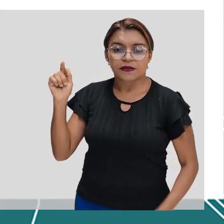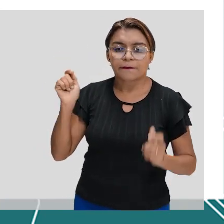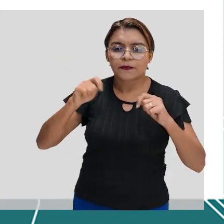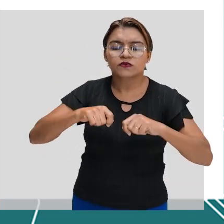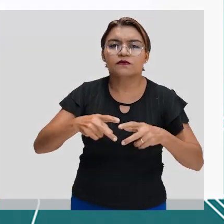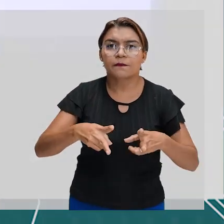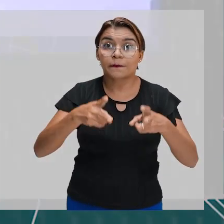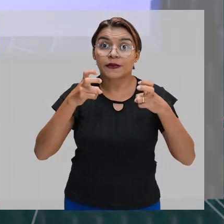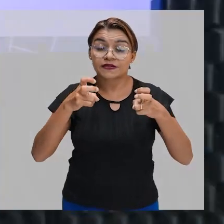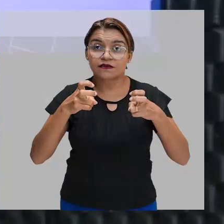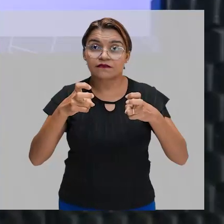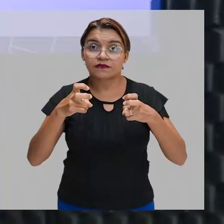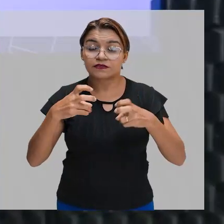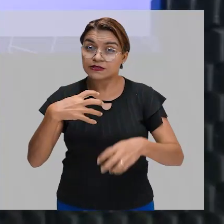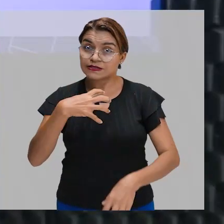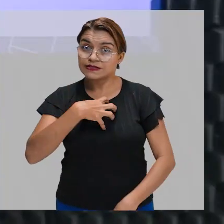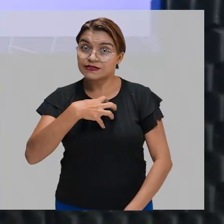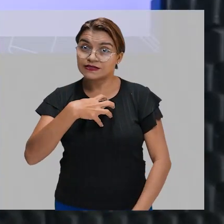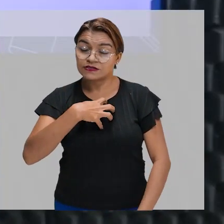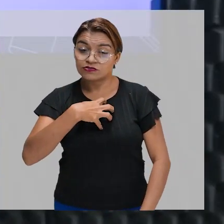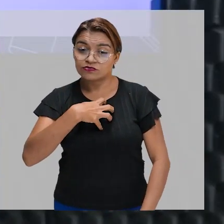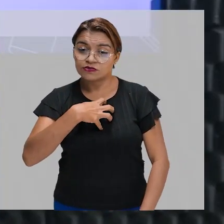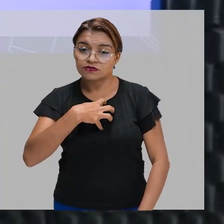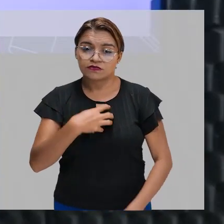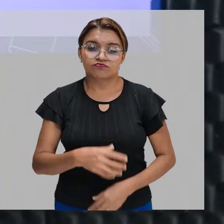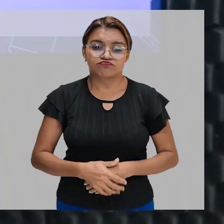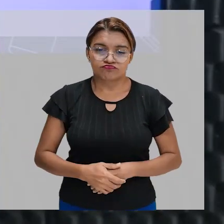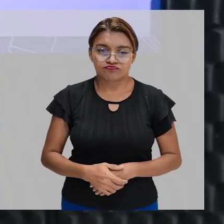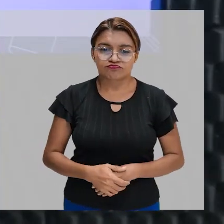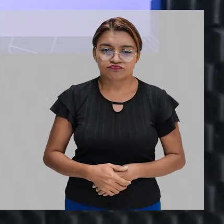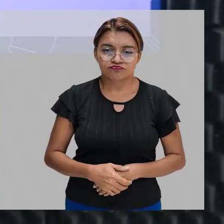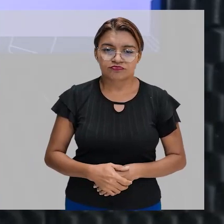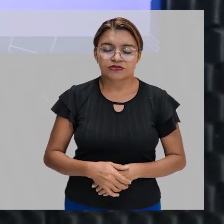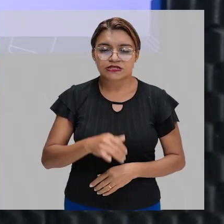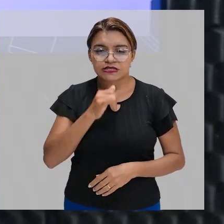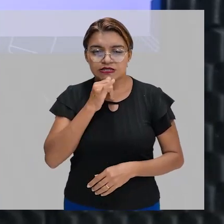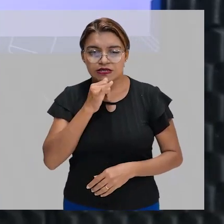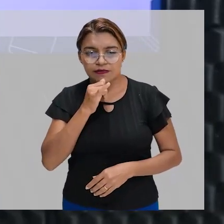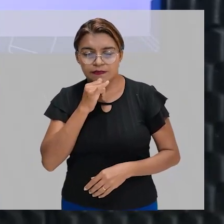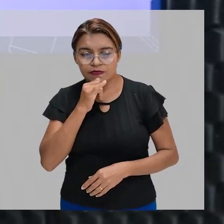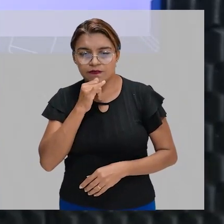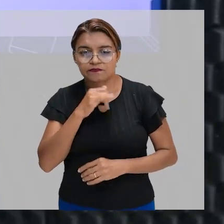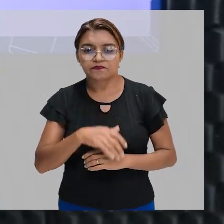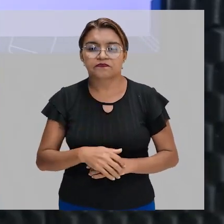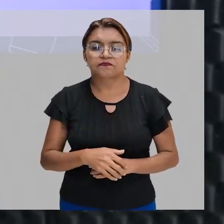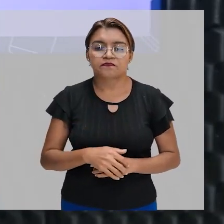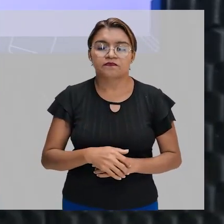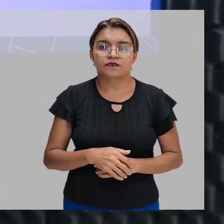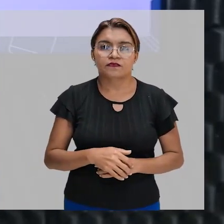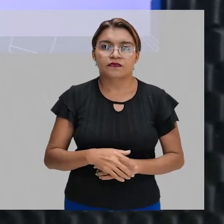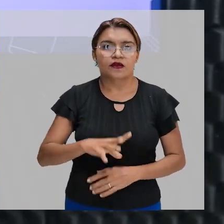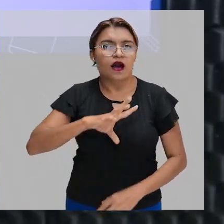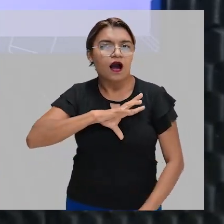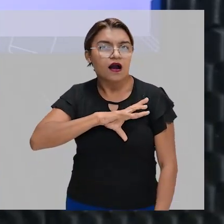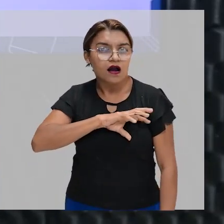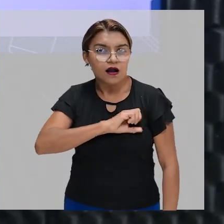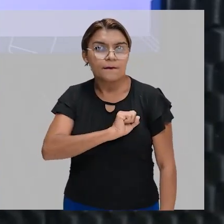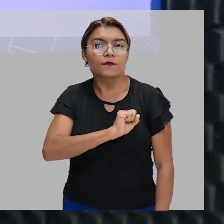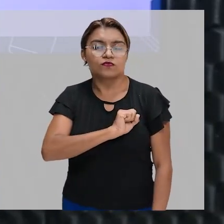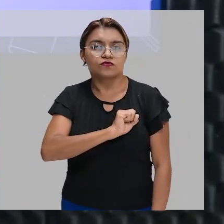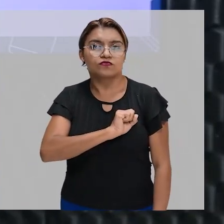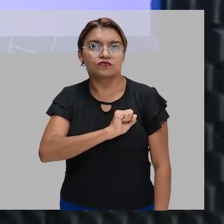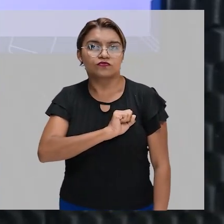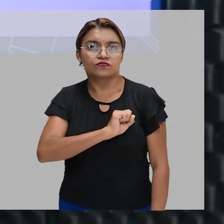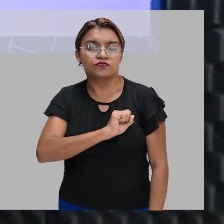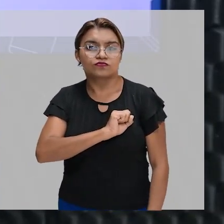perceber a expressão sentimental descrição dos Estados ele diz que ele está amando né como eu amo descrição